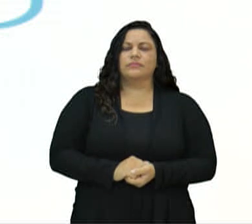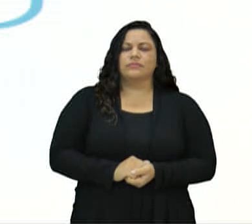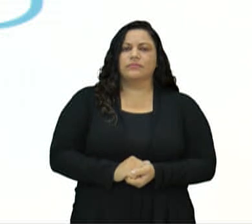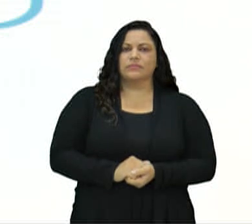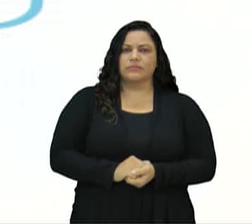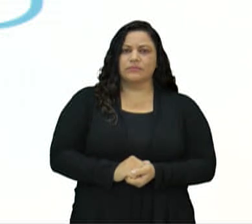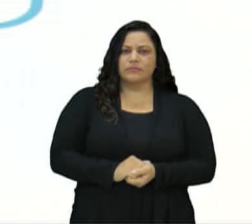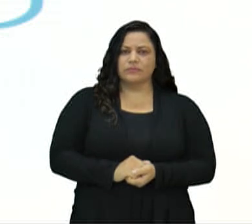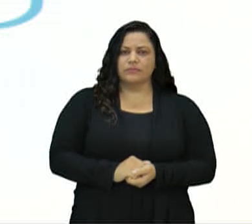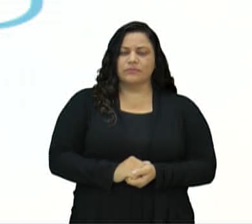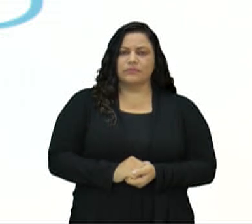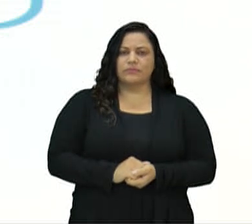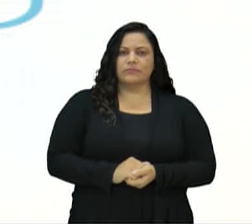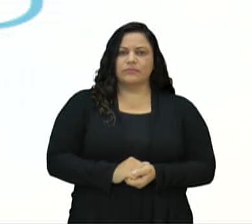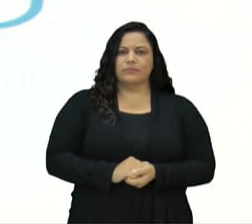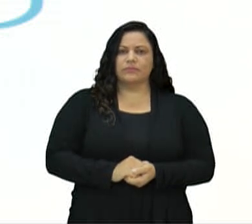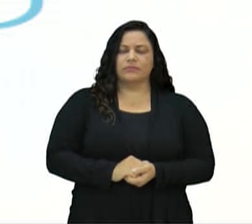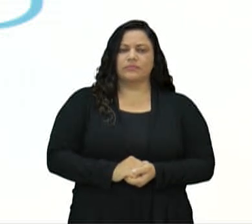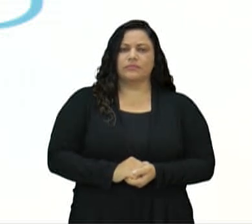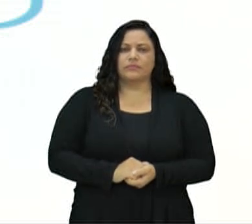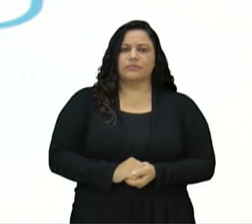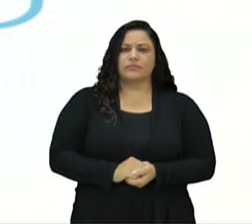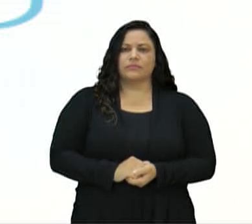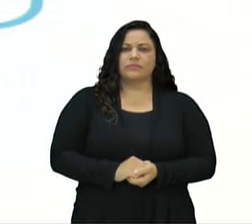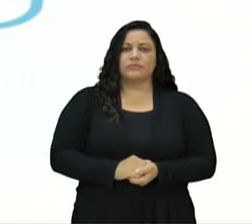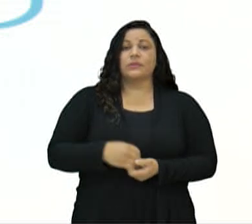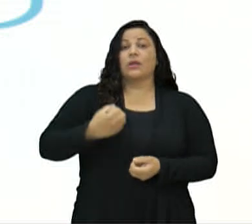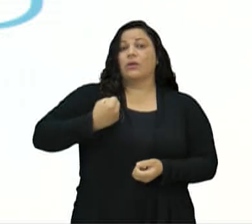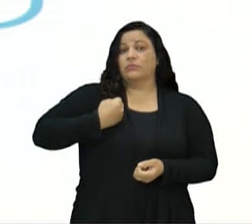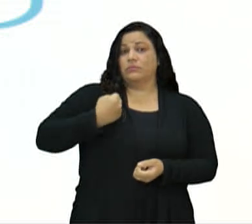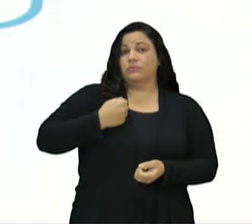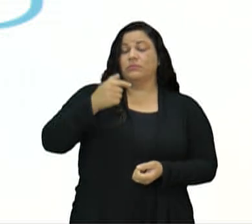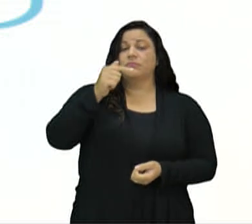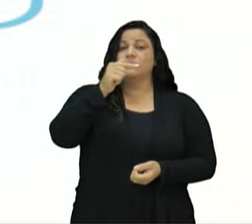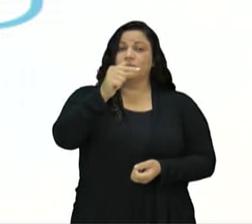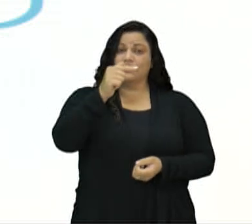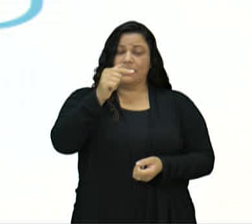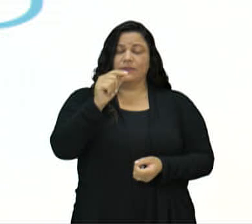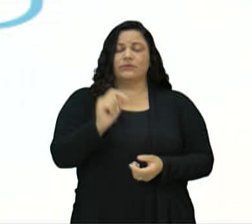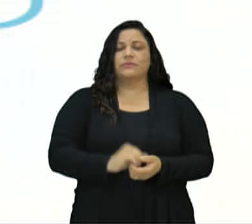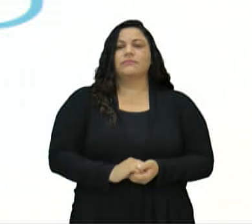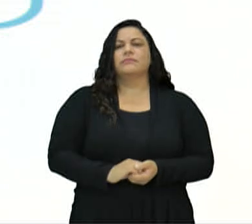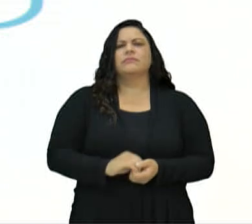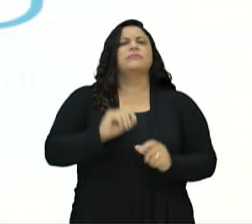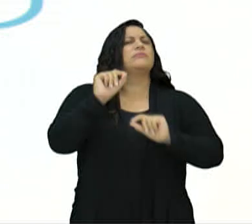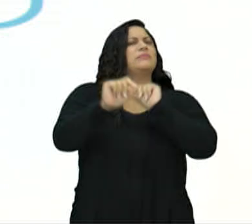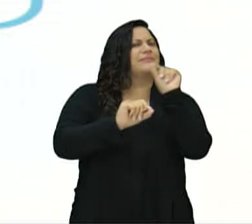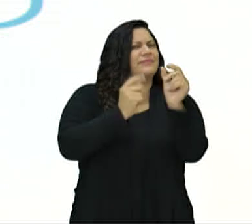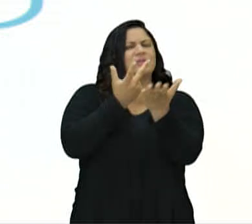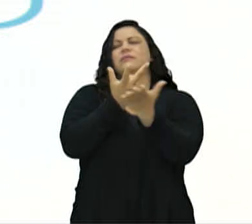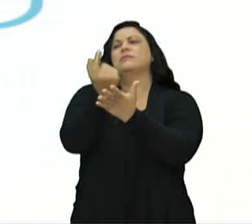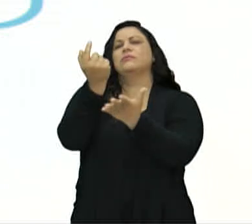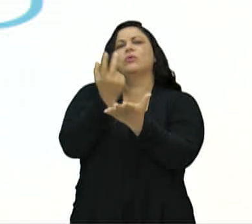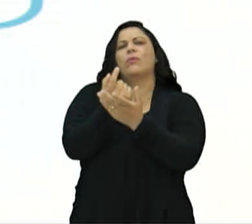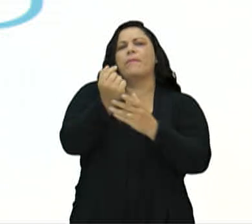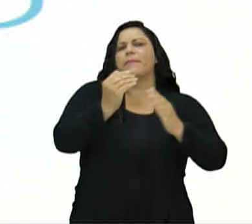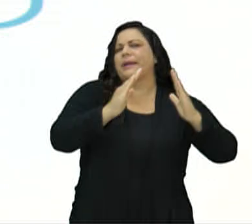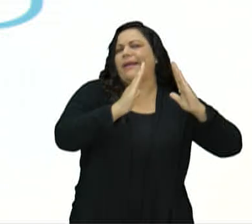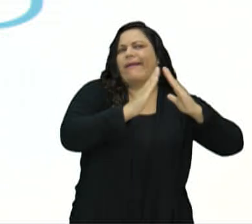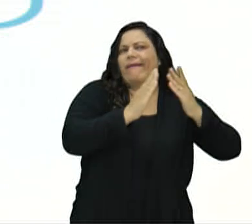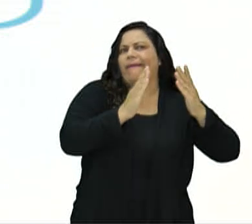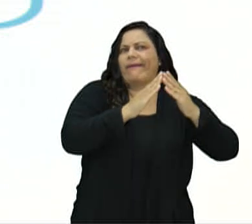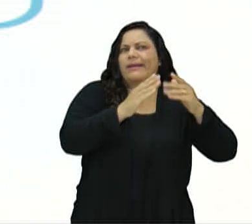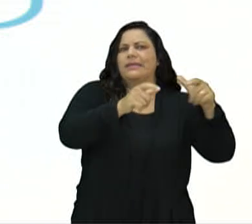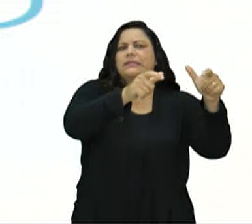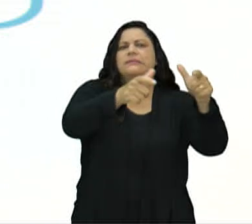de obras públicas em la zona. Então, seria interessante aqui o comprador de um imóvel ter conhecimento se existe algum tipo